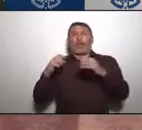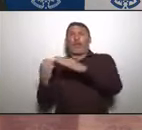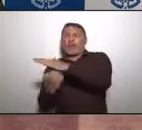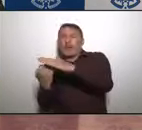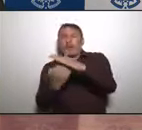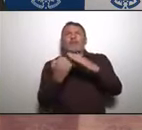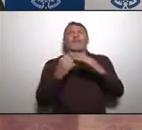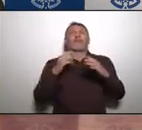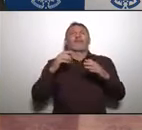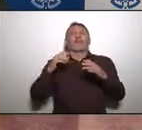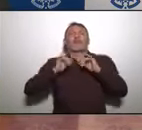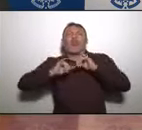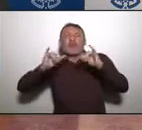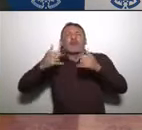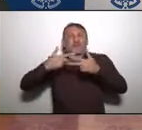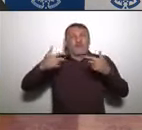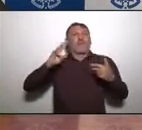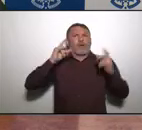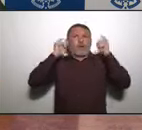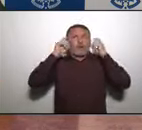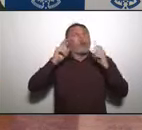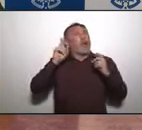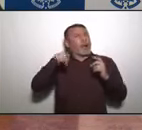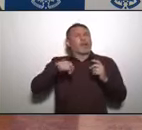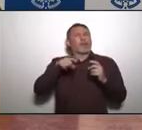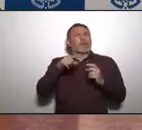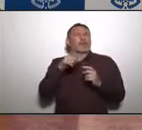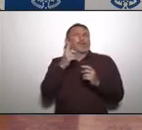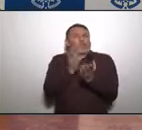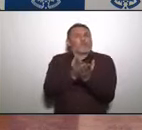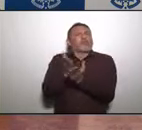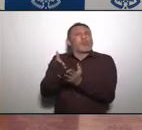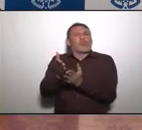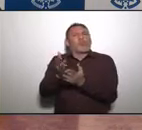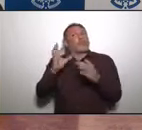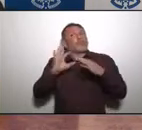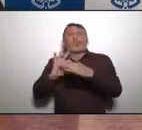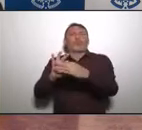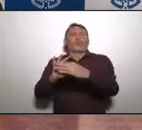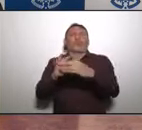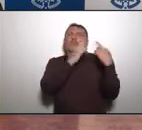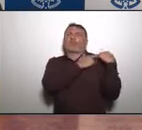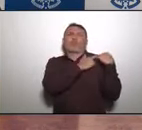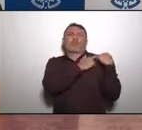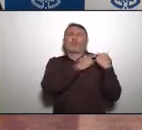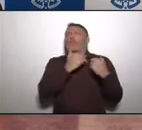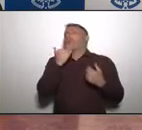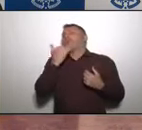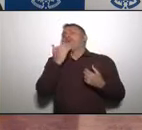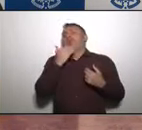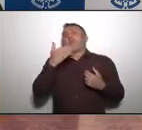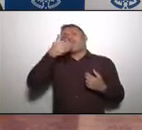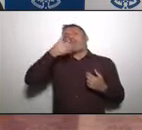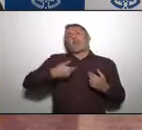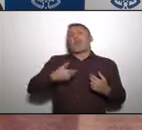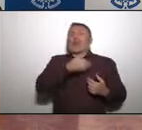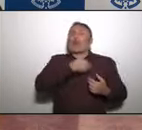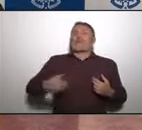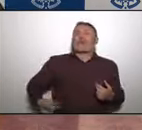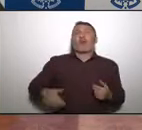comerciantes é nessa direção. É para a gente juntos ter corresponsabilidade. Porque não adianta me pedir só